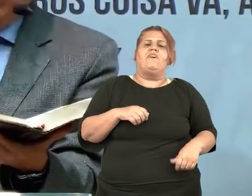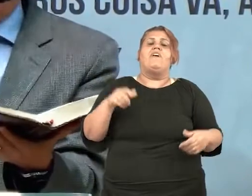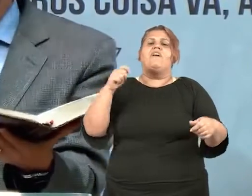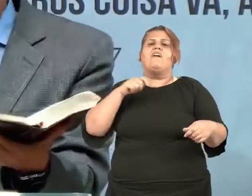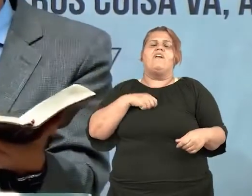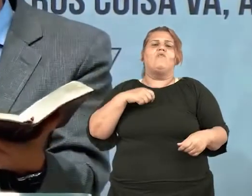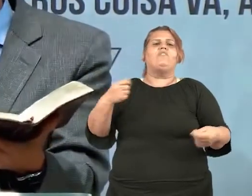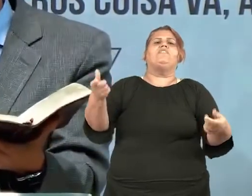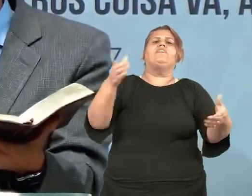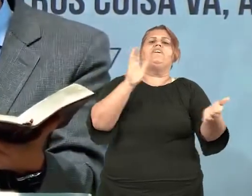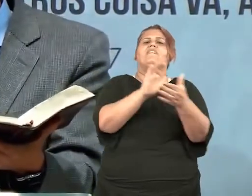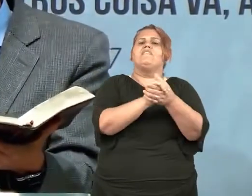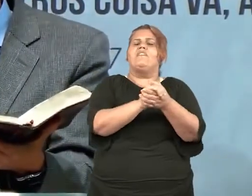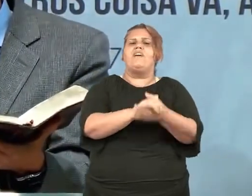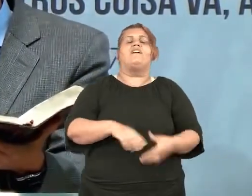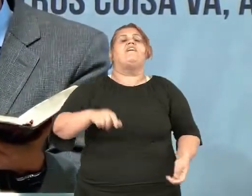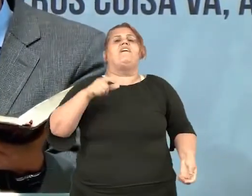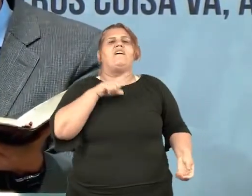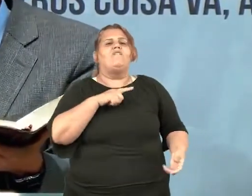eu trabalharei.